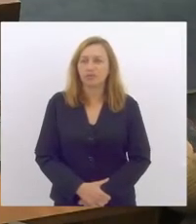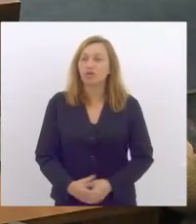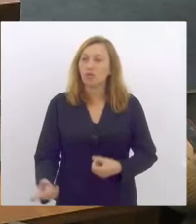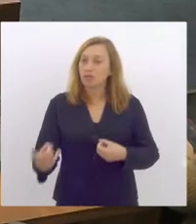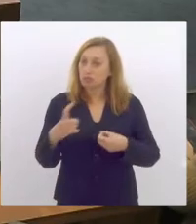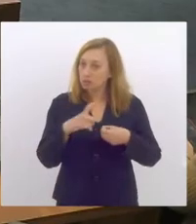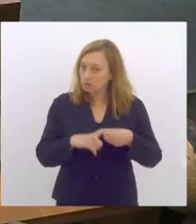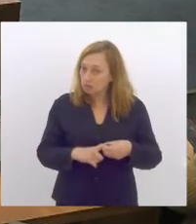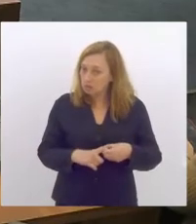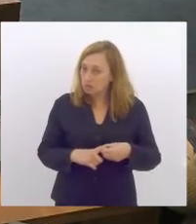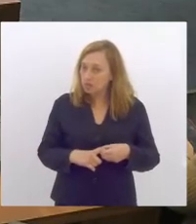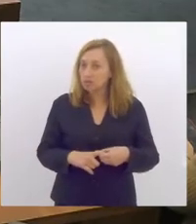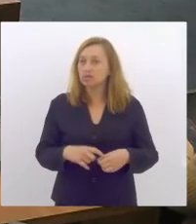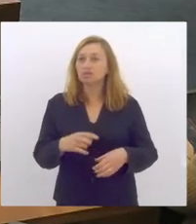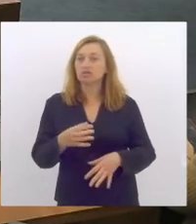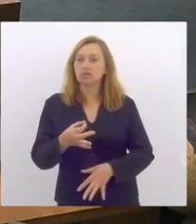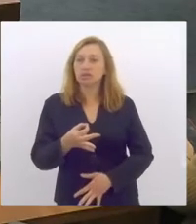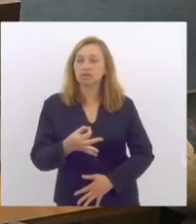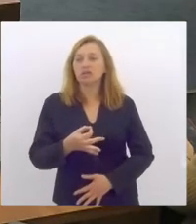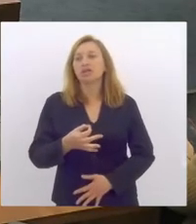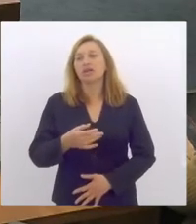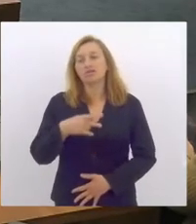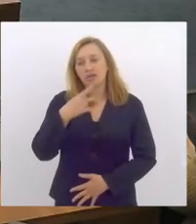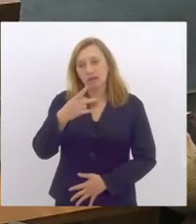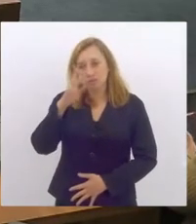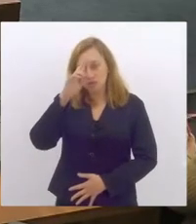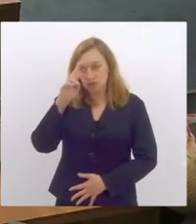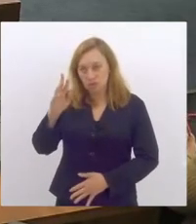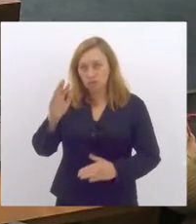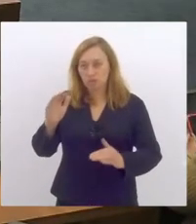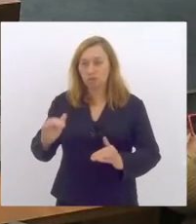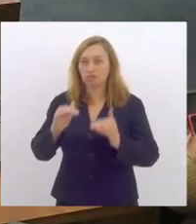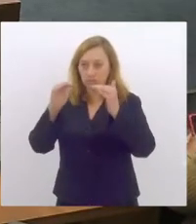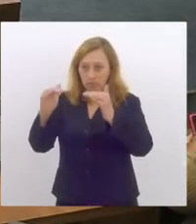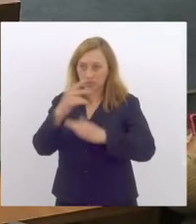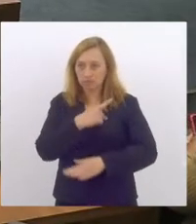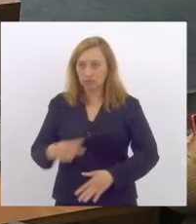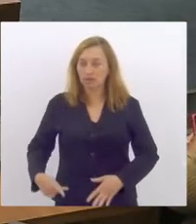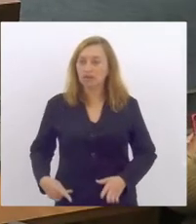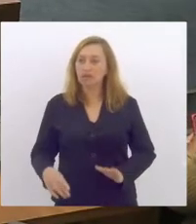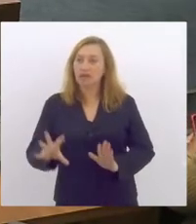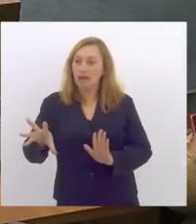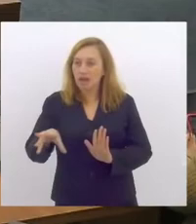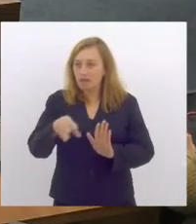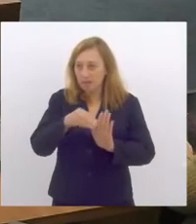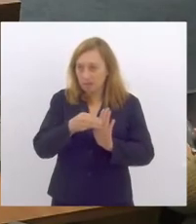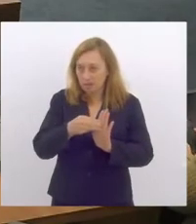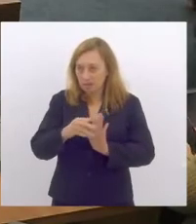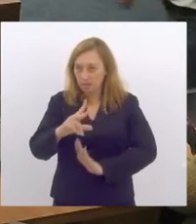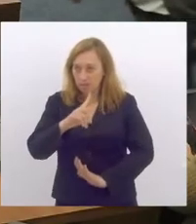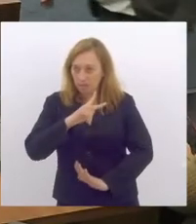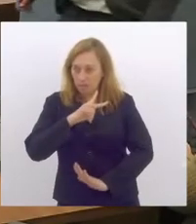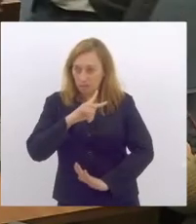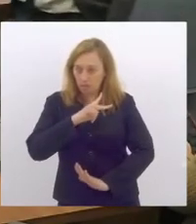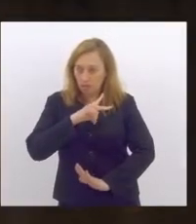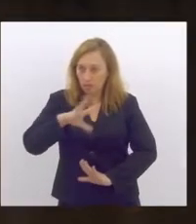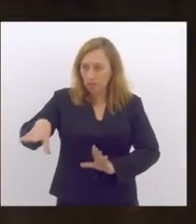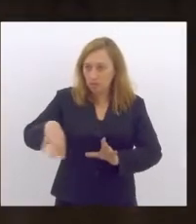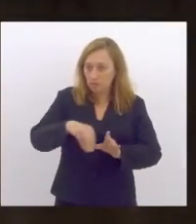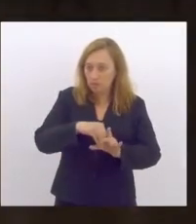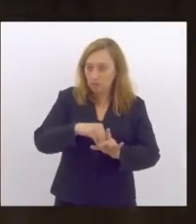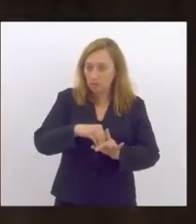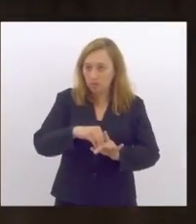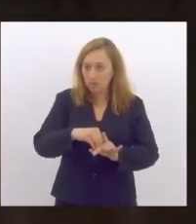voltando a sugerir a Vossa Excelência, pela própria ementa, né, Trata-se de inclusão de